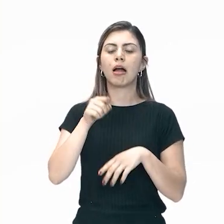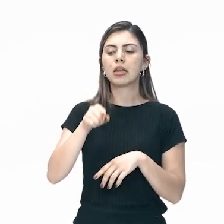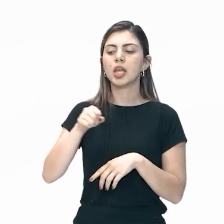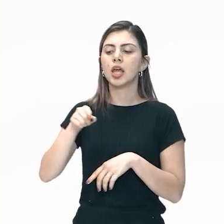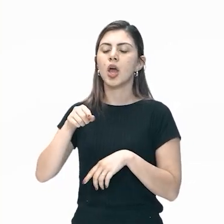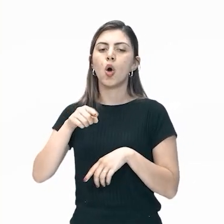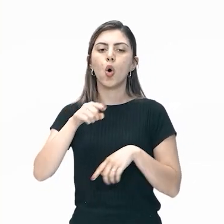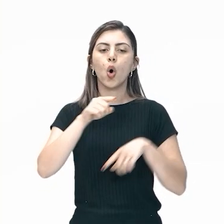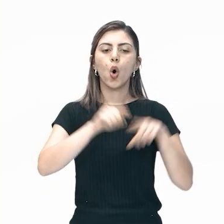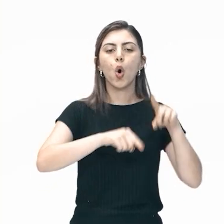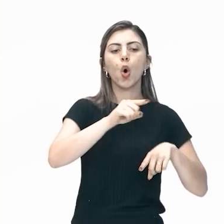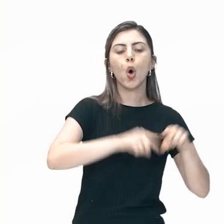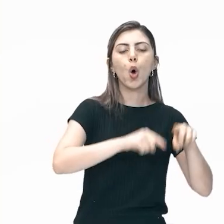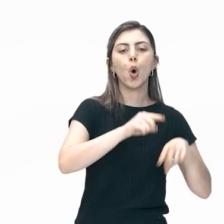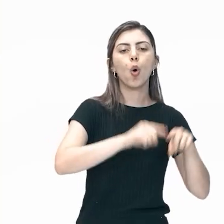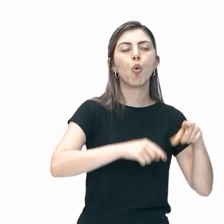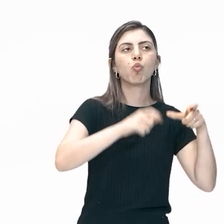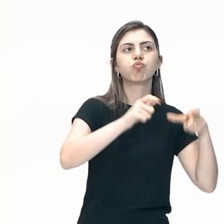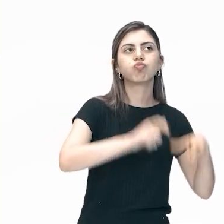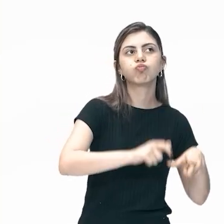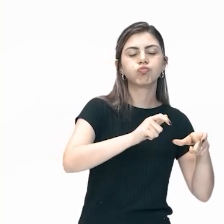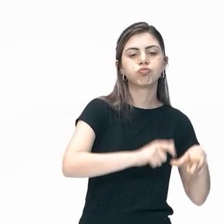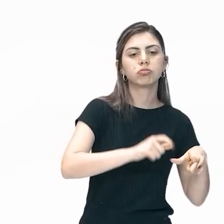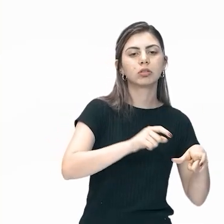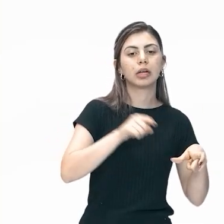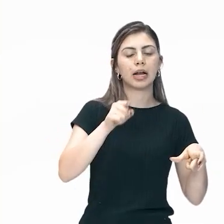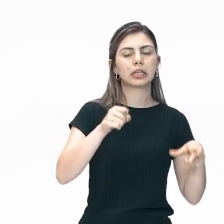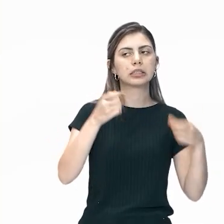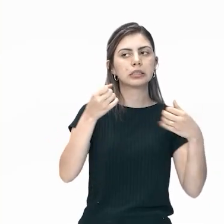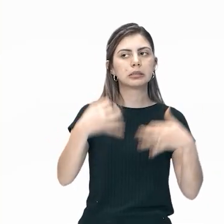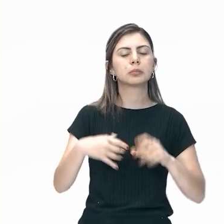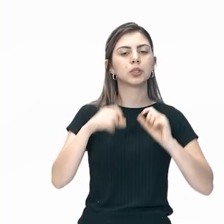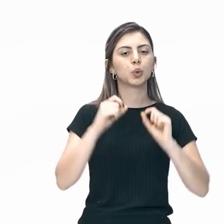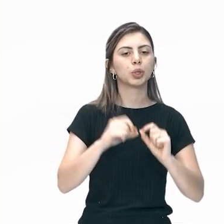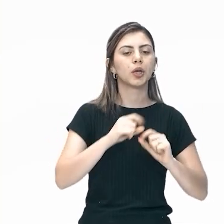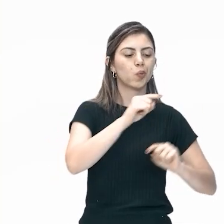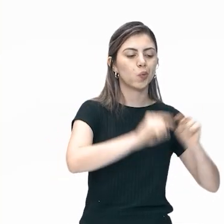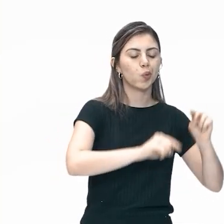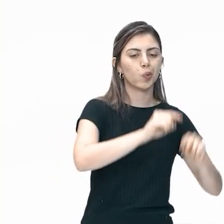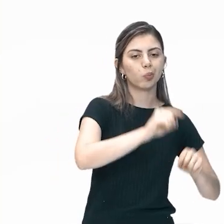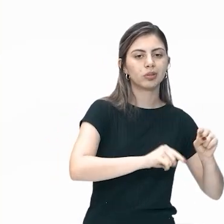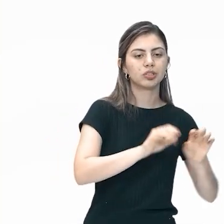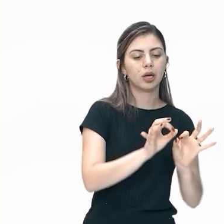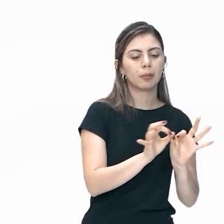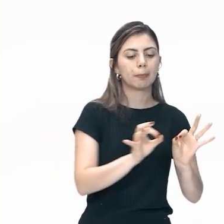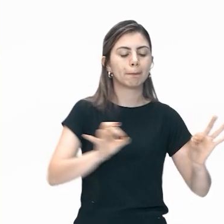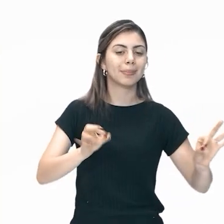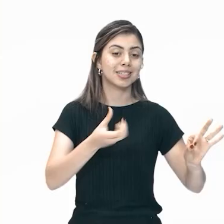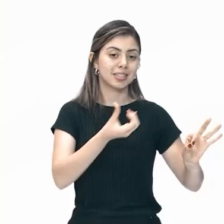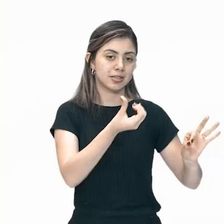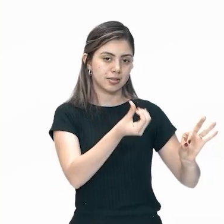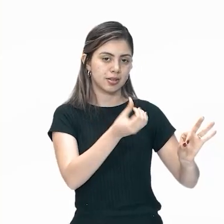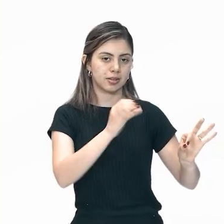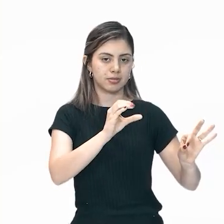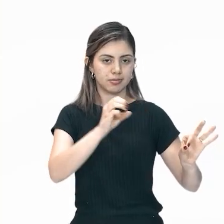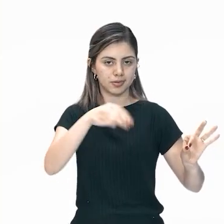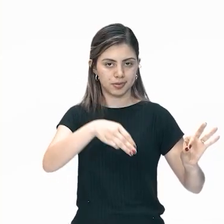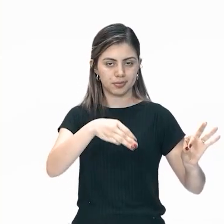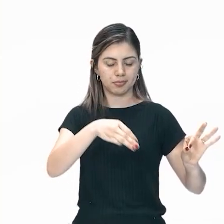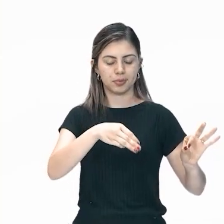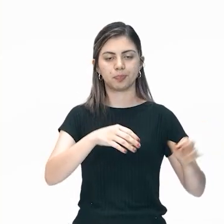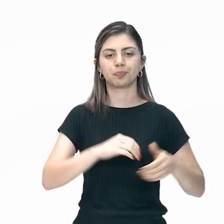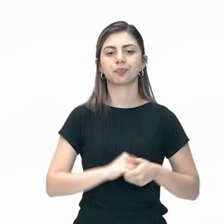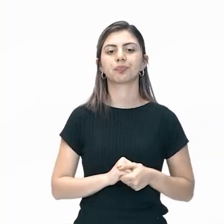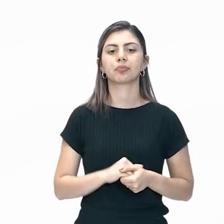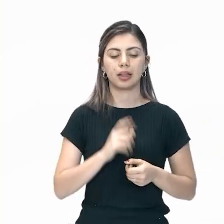pessoal. Ele falou para a gente que o objeto ele vai estar aí a 6 centímetros, tá, pessoal? Ele vai estar